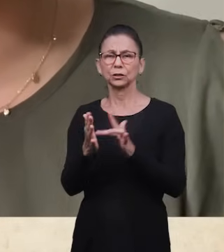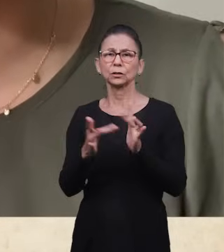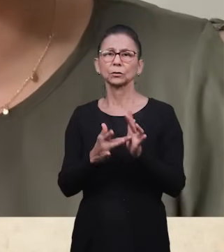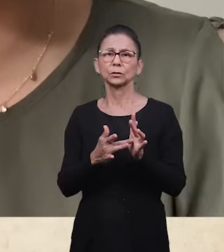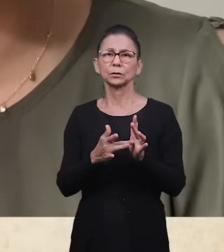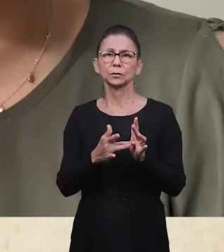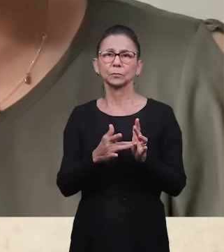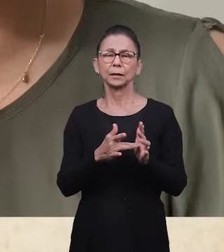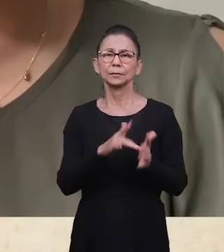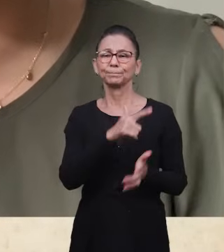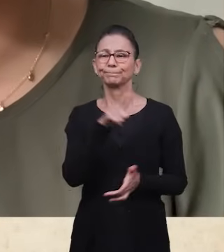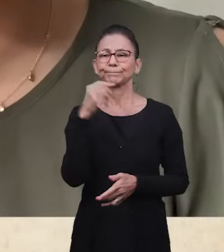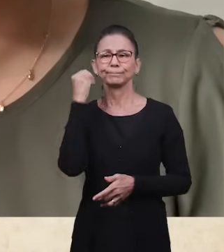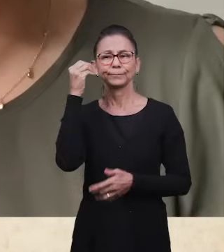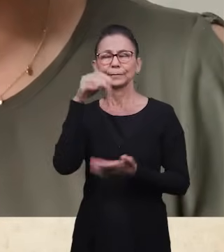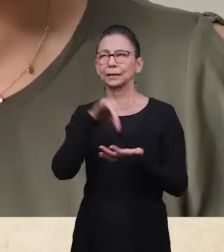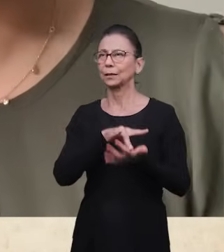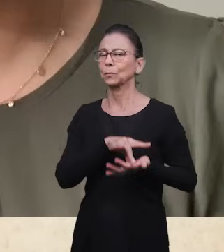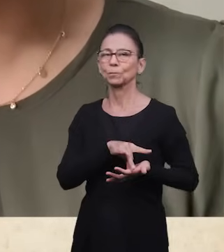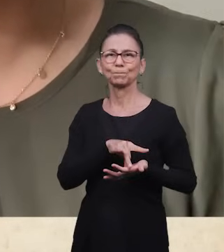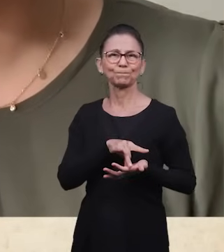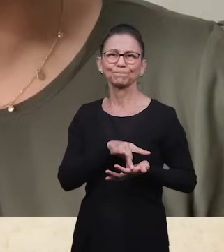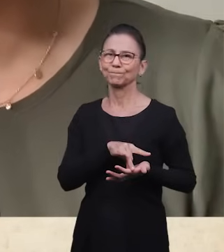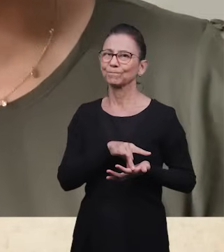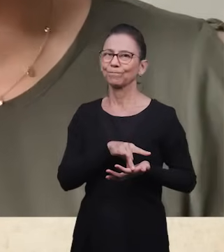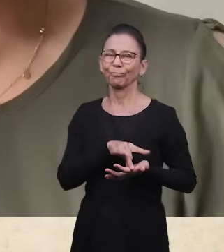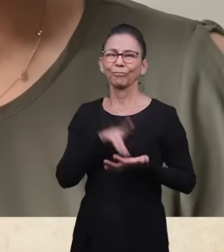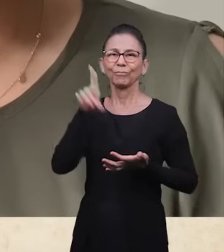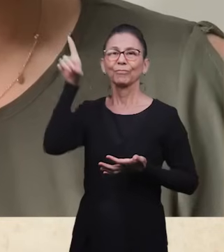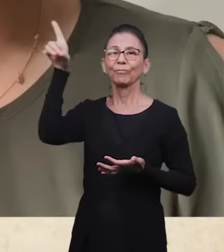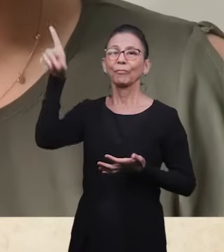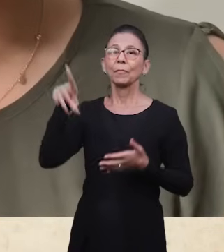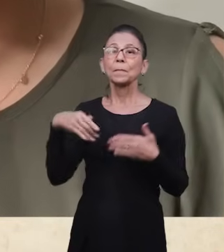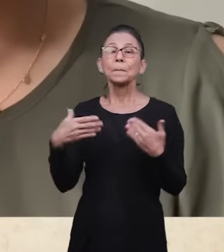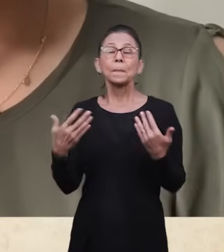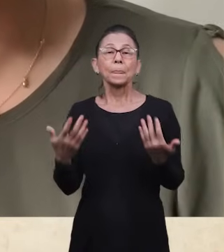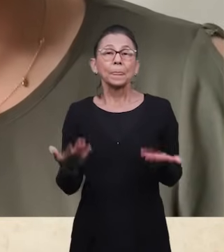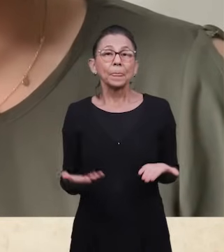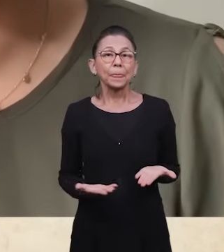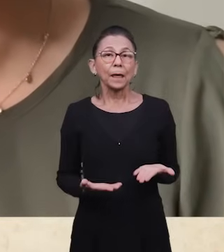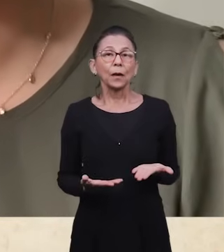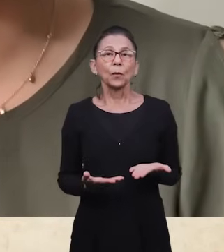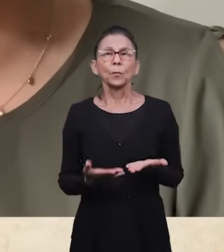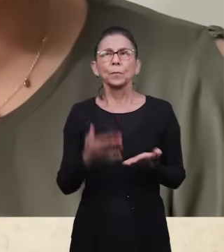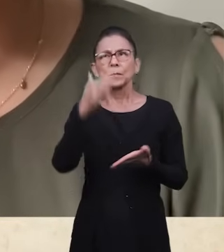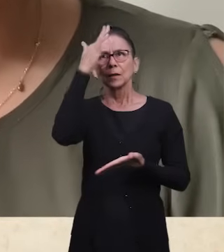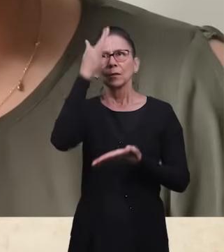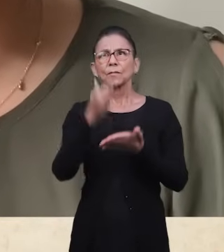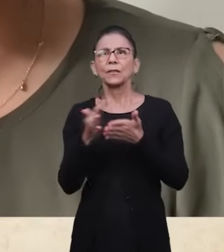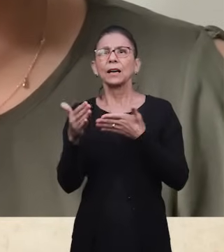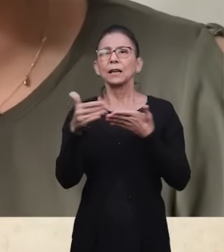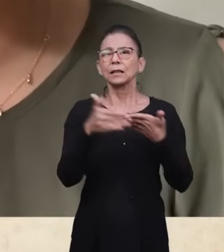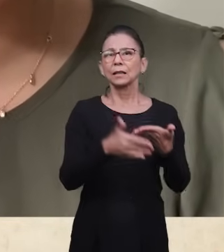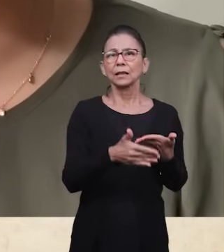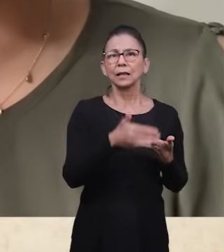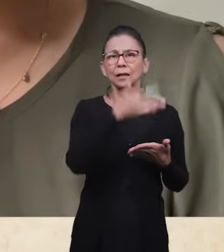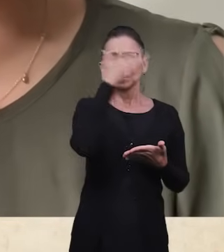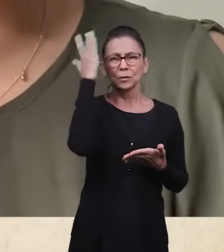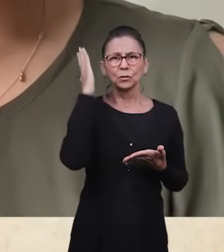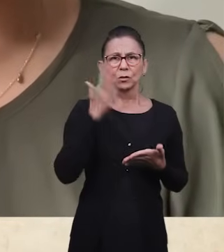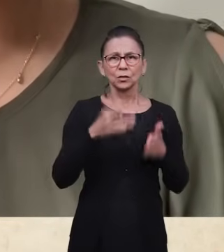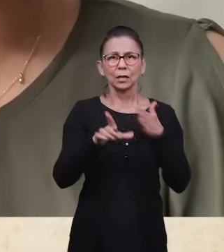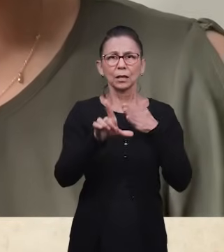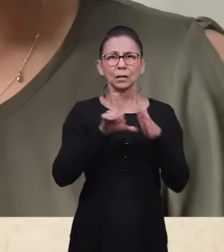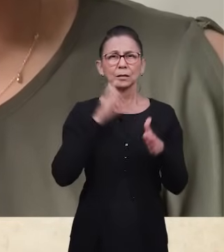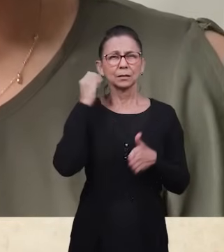uma experiência real com Deus. Dito isso, nós podemos dizer que o apóstata necessariamente já teve uma